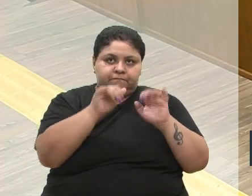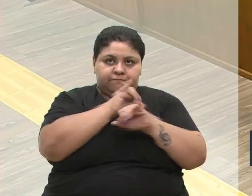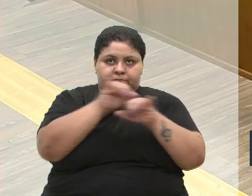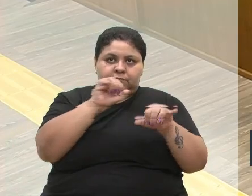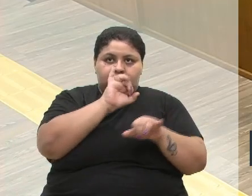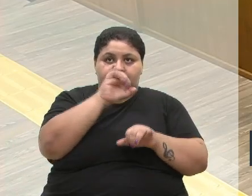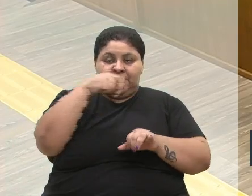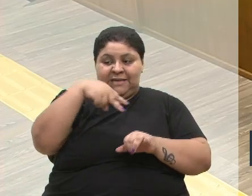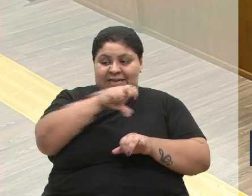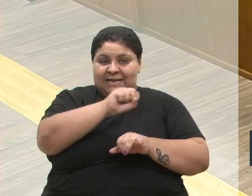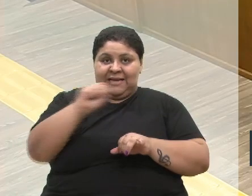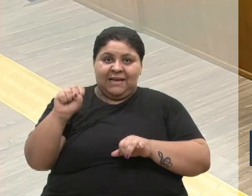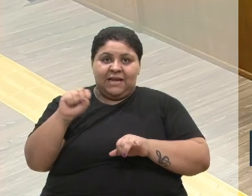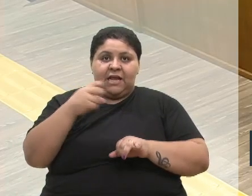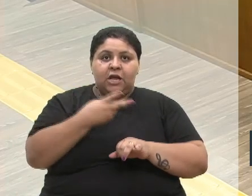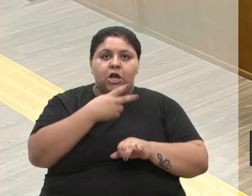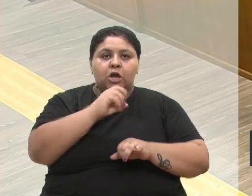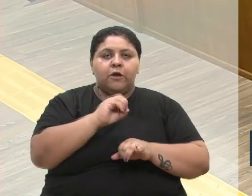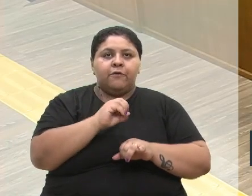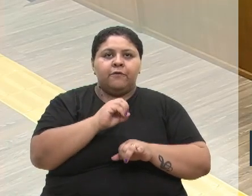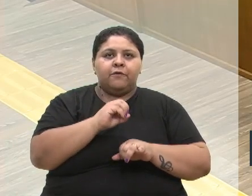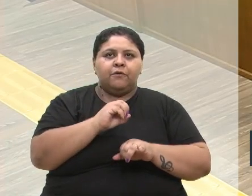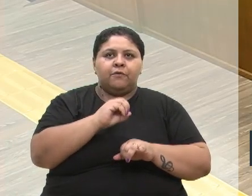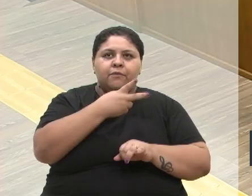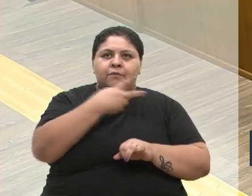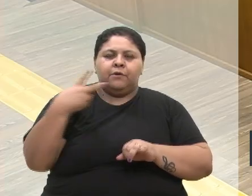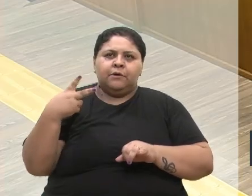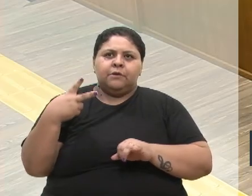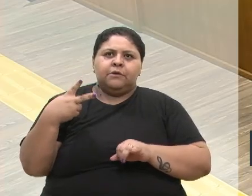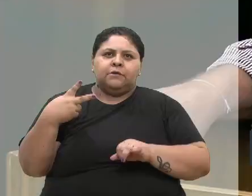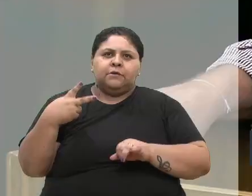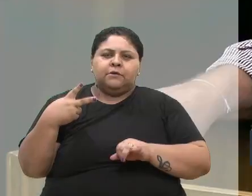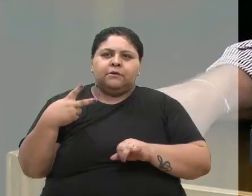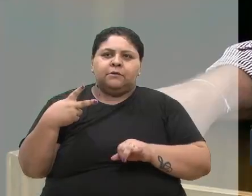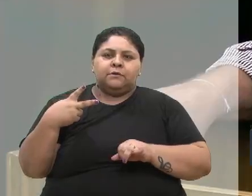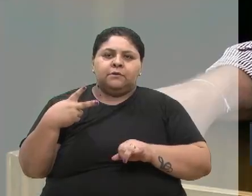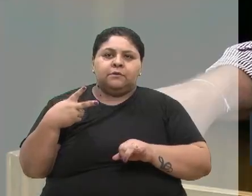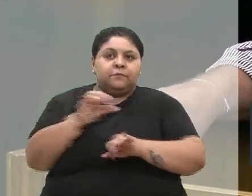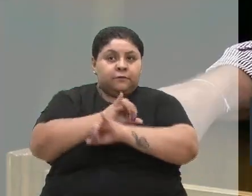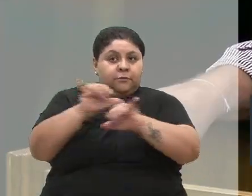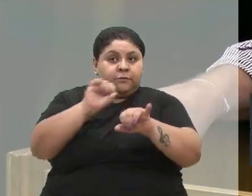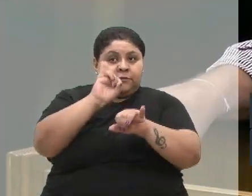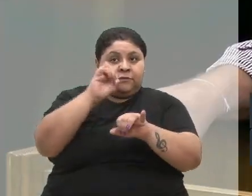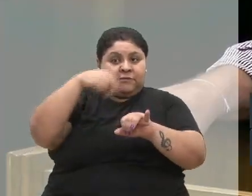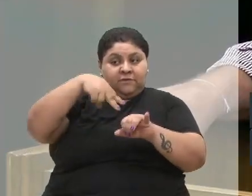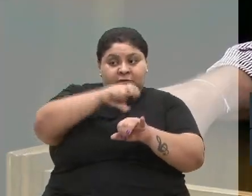INSS. Em 2022, segundo o INSS,